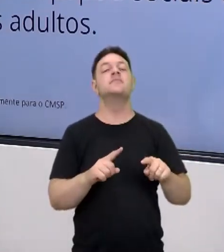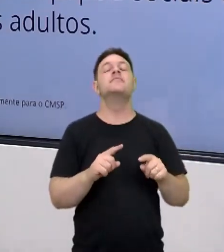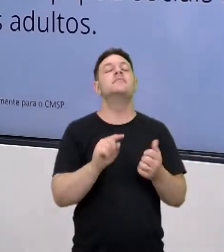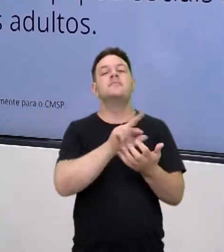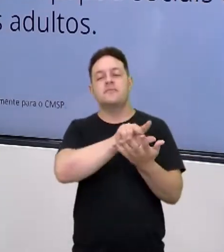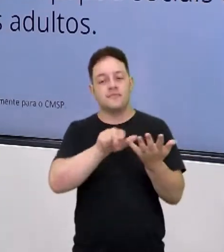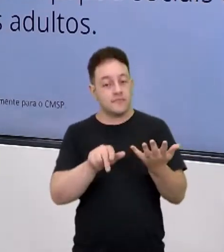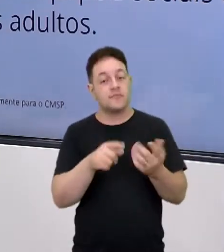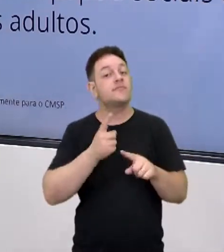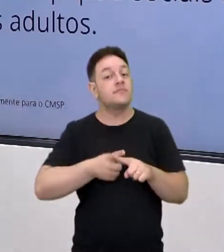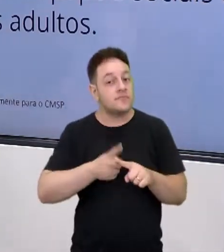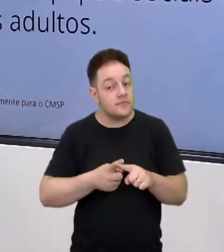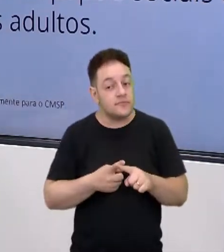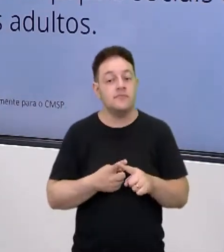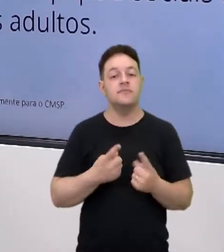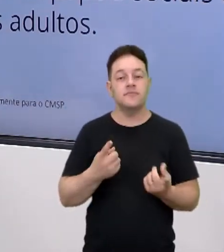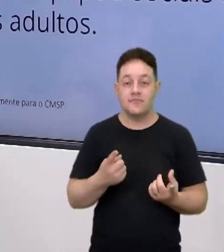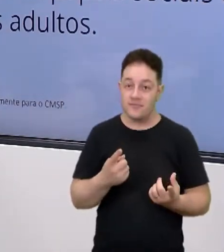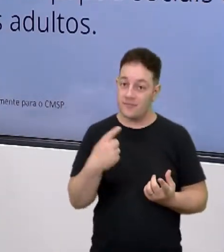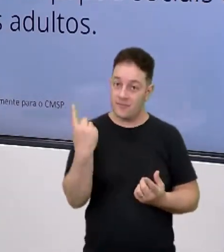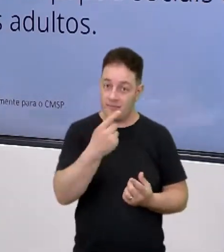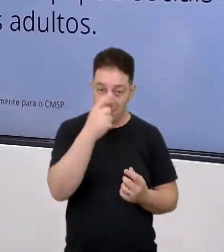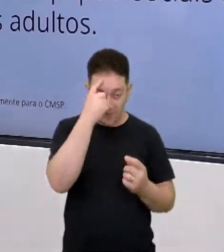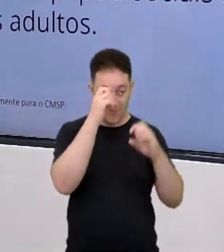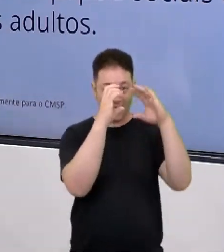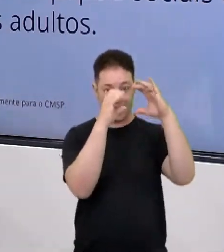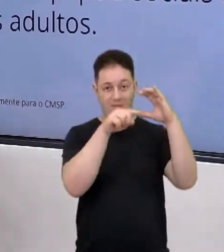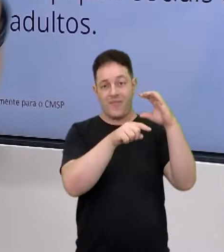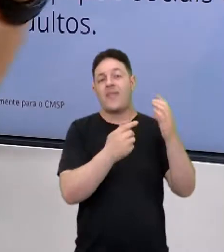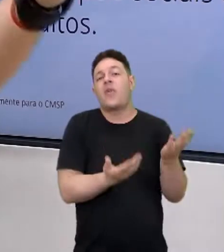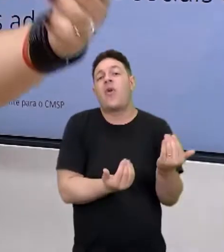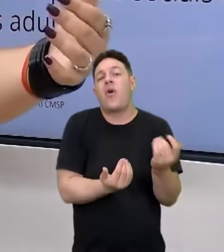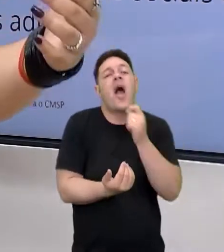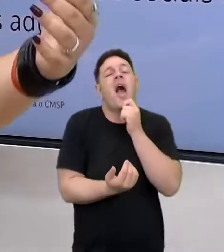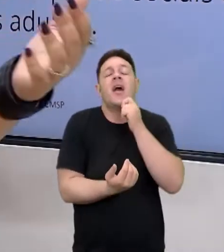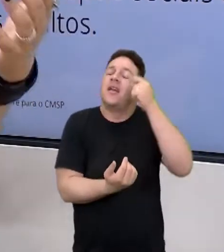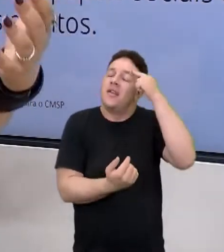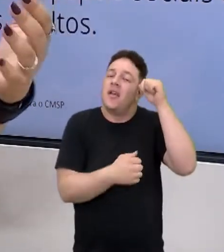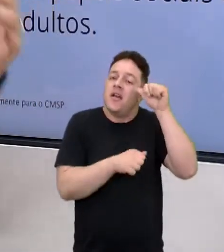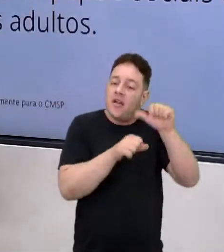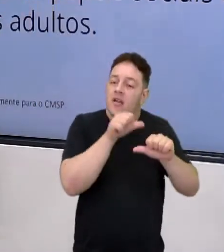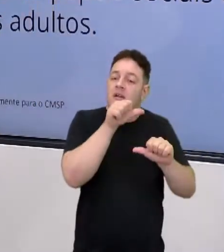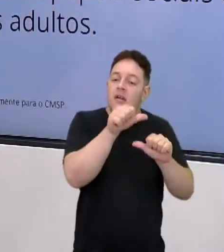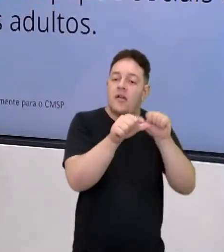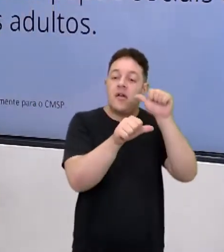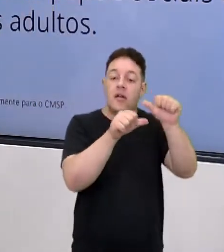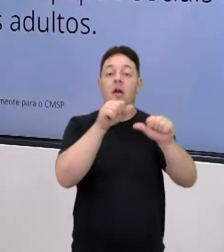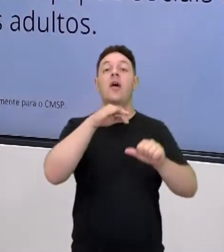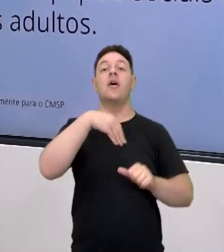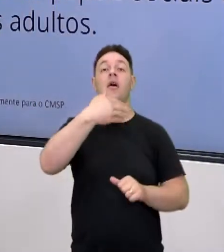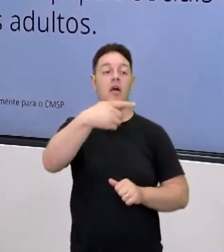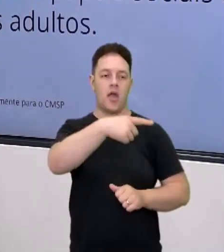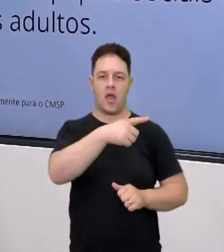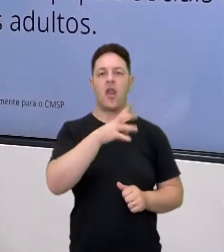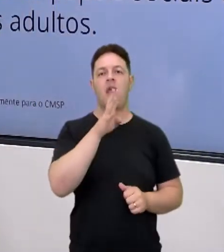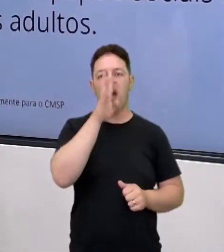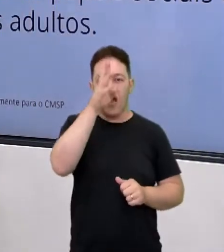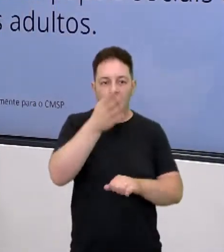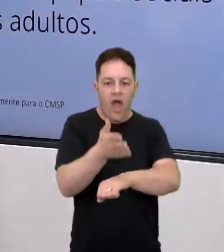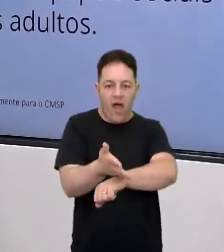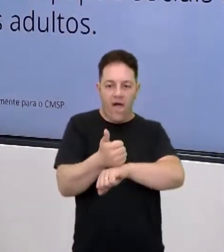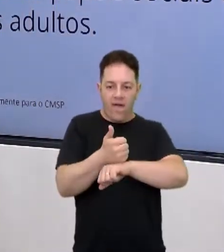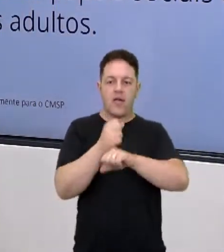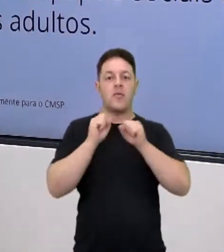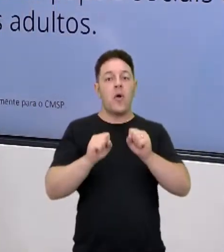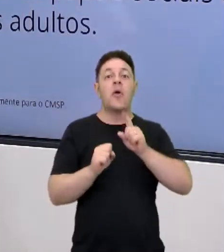coisas. Justamente por causa que, como o cérebro desse adolescente ainda está em formação, né, quando ele faz alguma coisa que possa